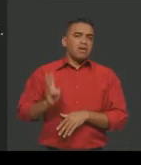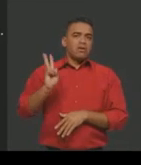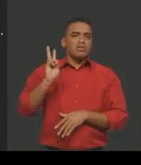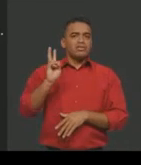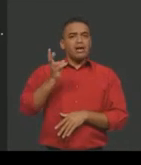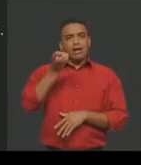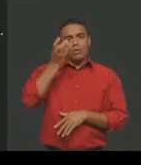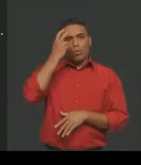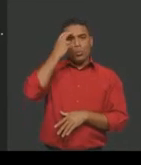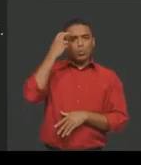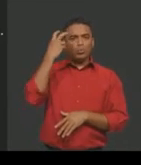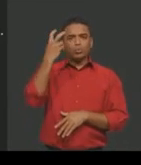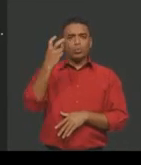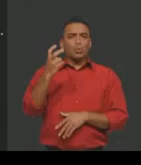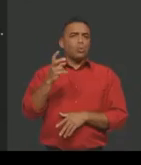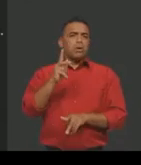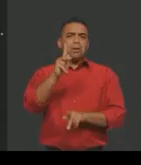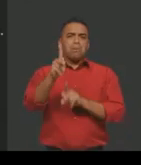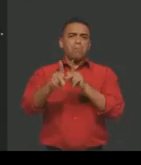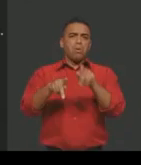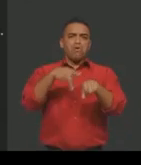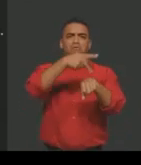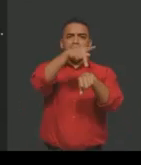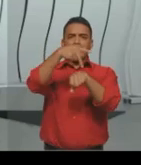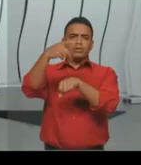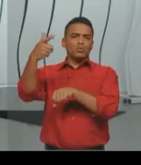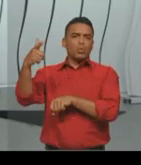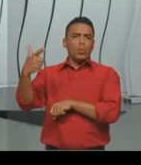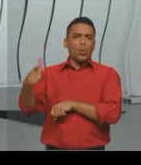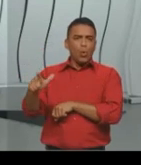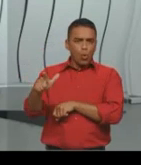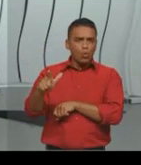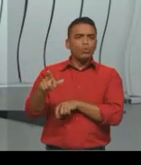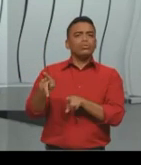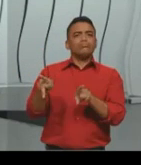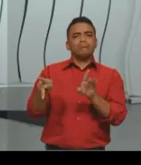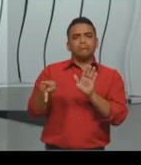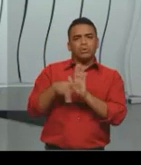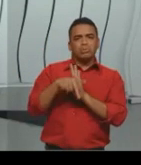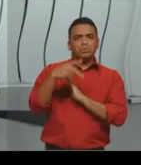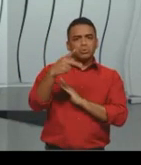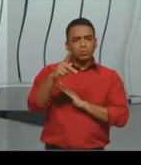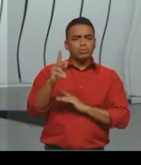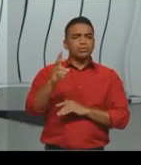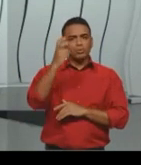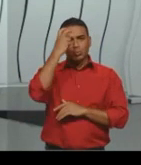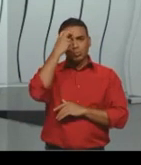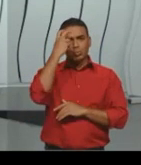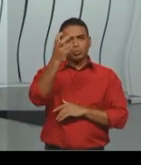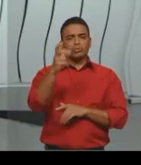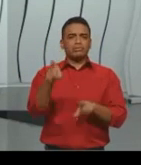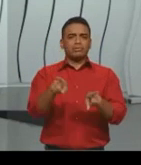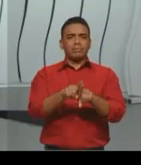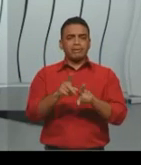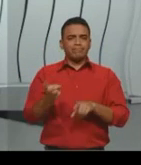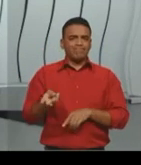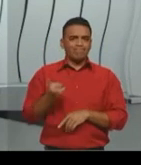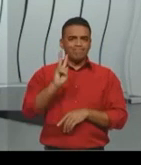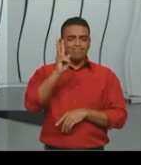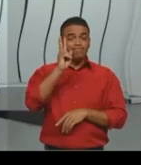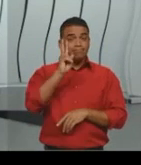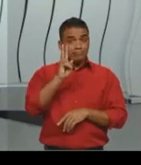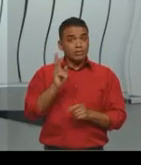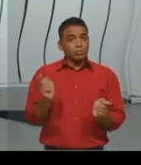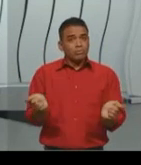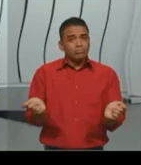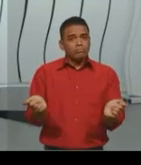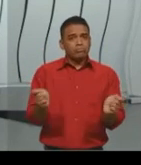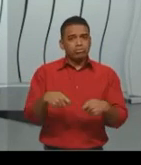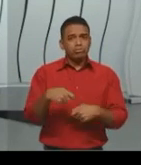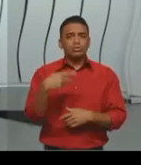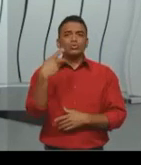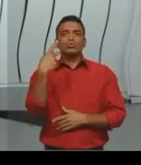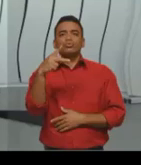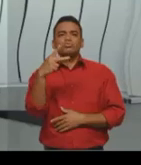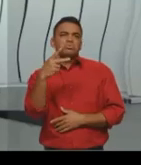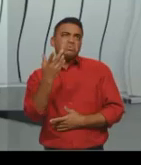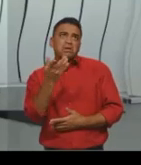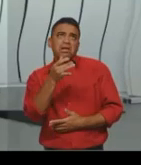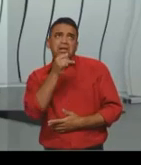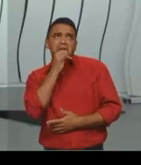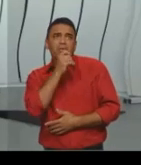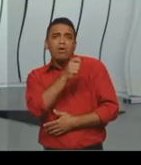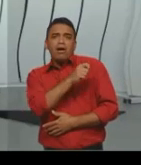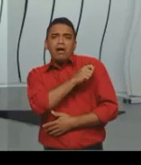outros povos e assim valorizar a sua. Então, todo o ensino nosso aqui é por habilidades. Habilidade é o que o aluno tem que fazer, não é